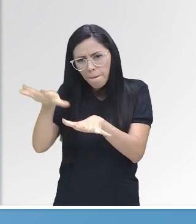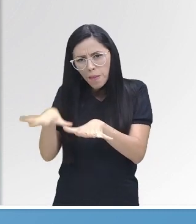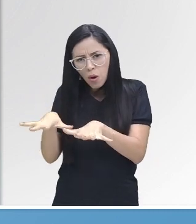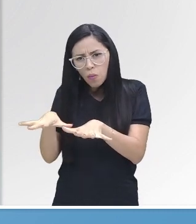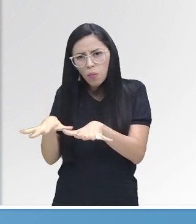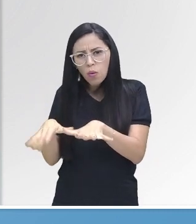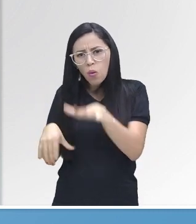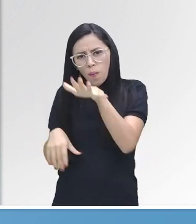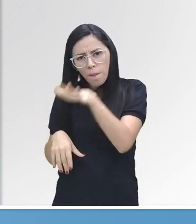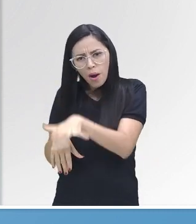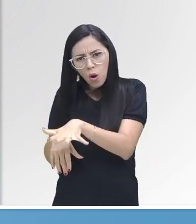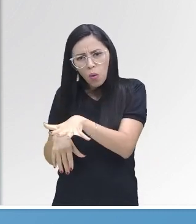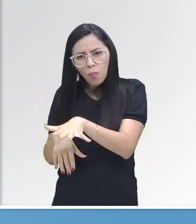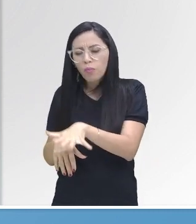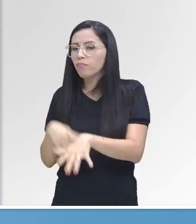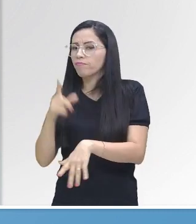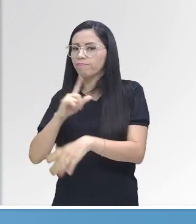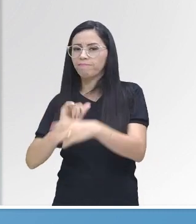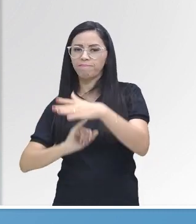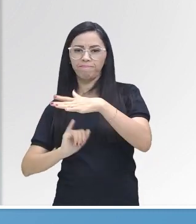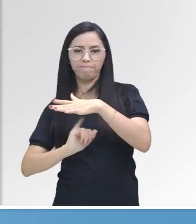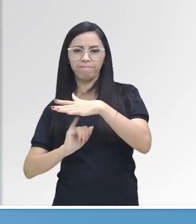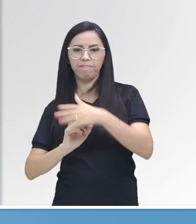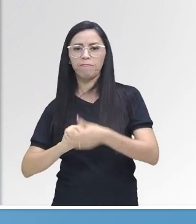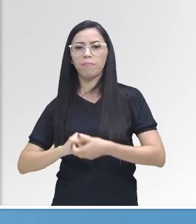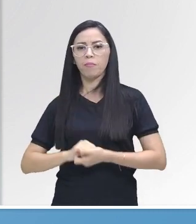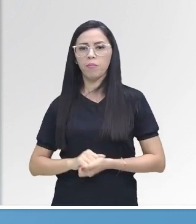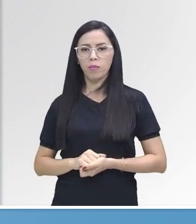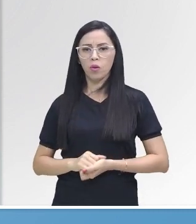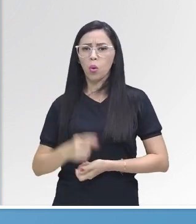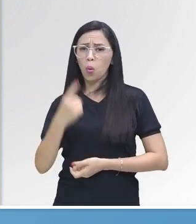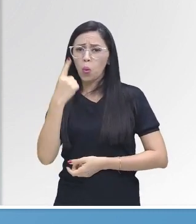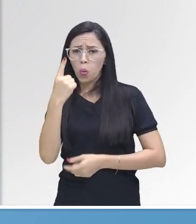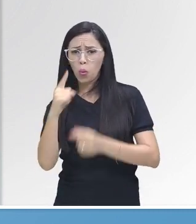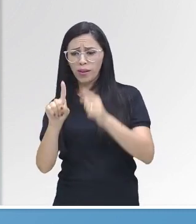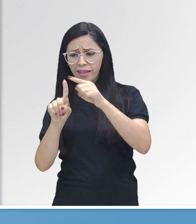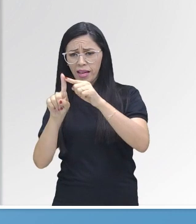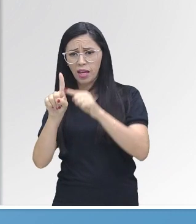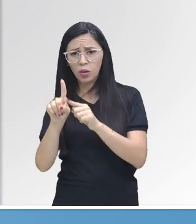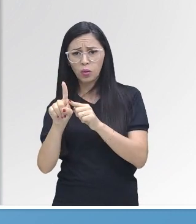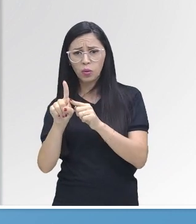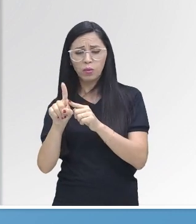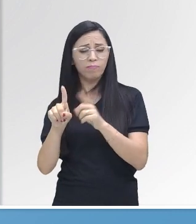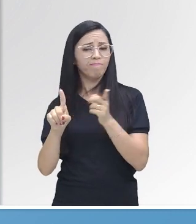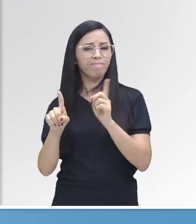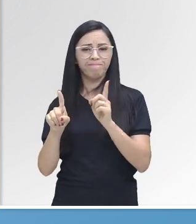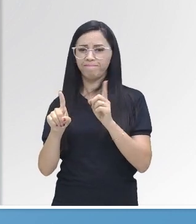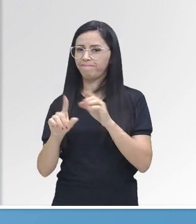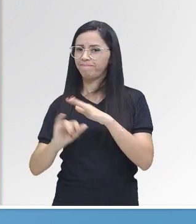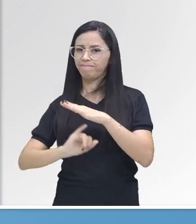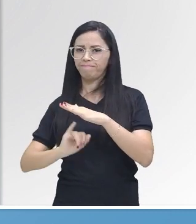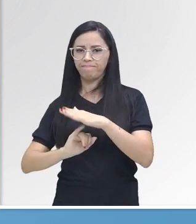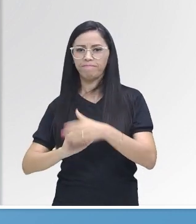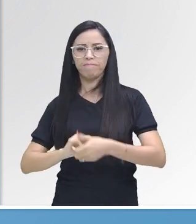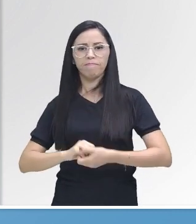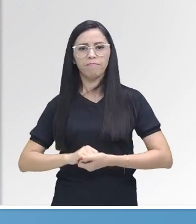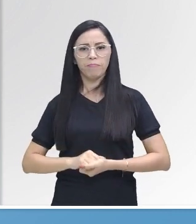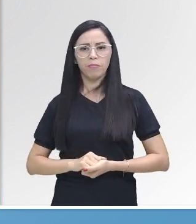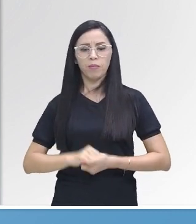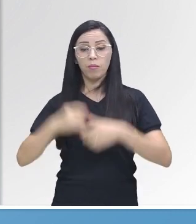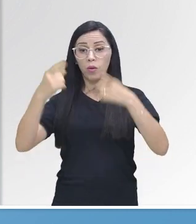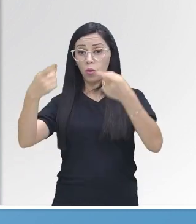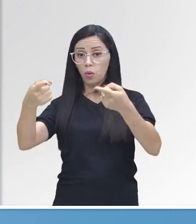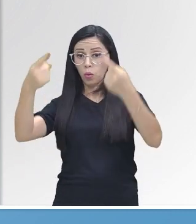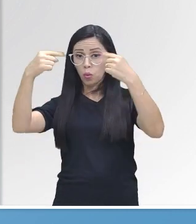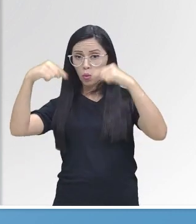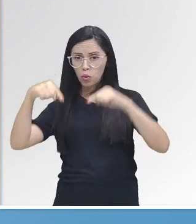não é padronizada. Um dedo indicador também não é padronizada, eu não vou marcar. Vamos aqui para o